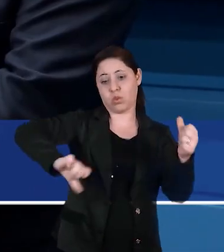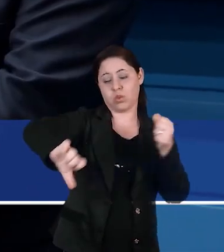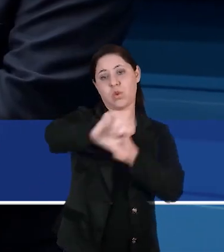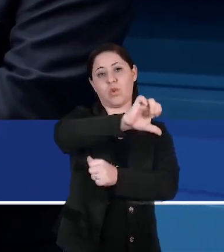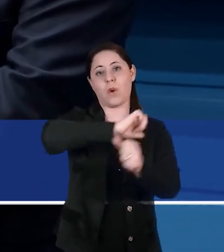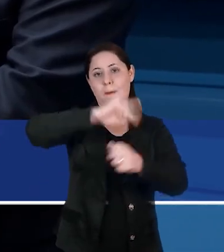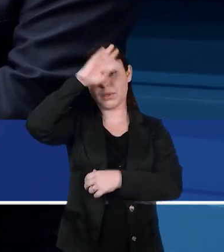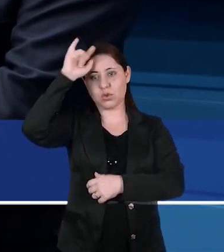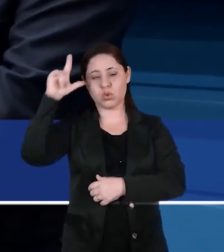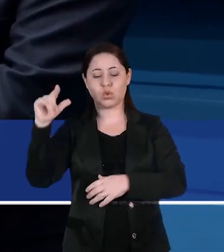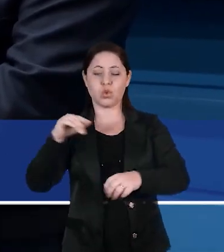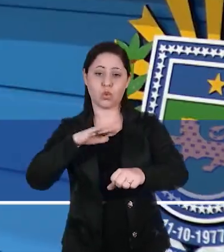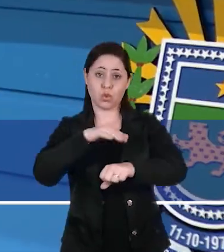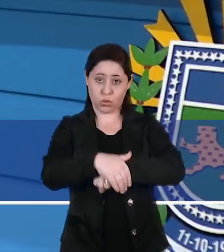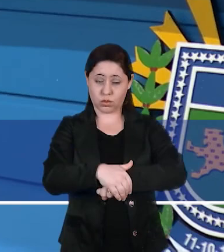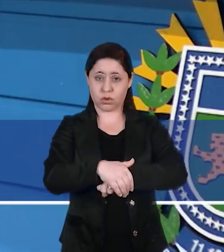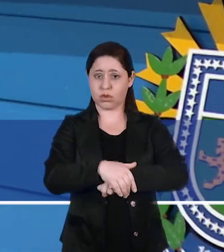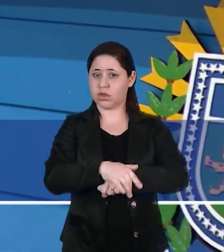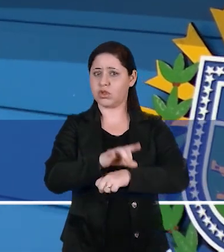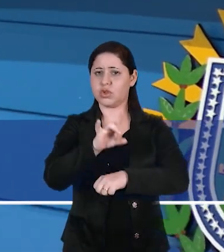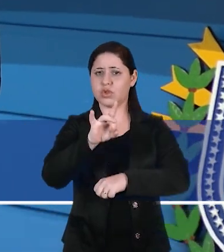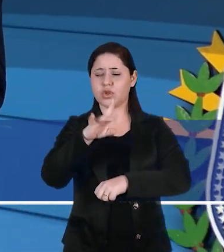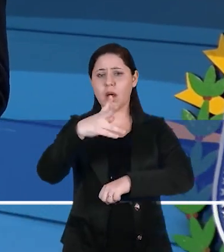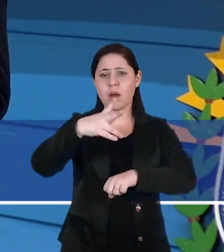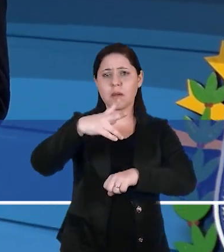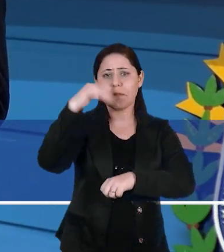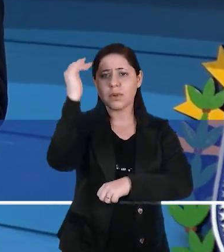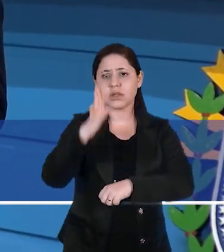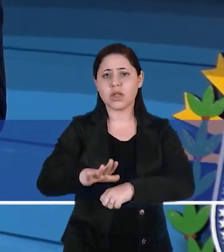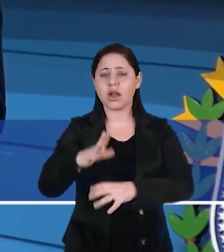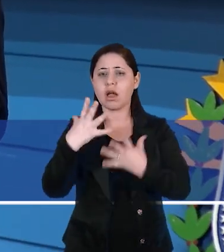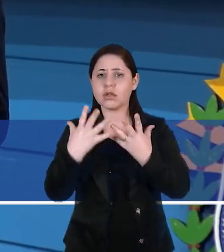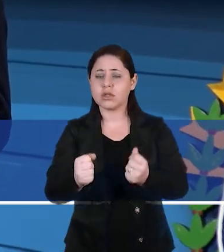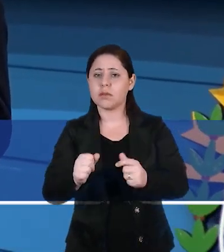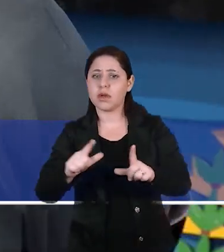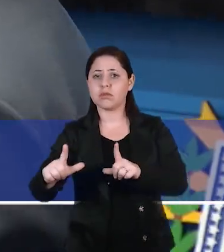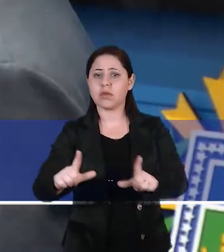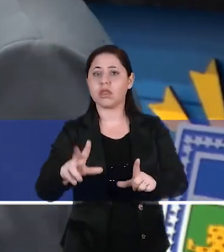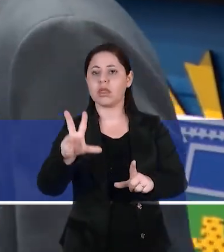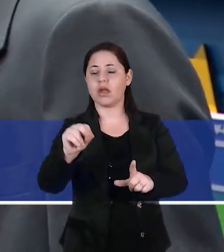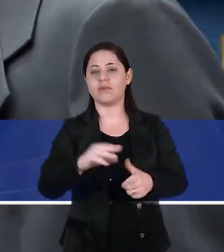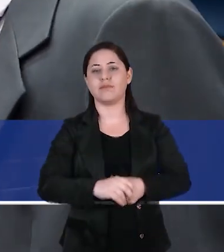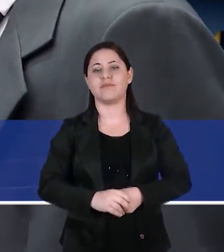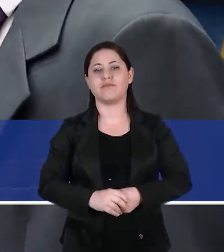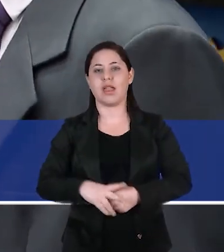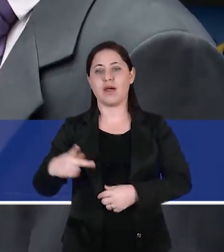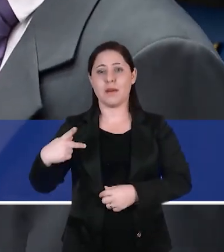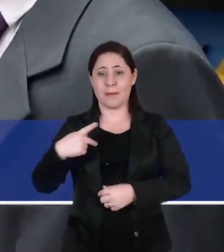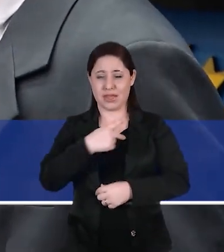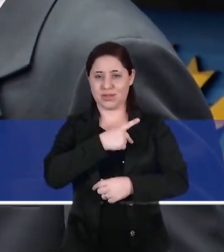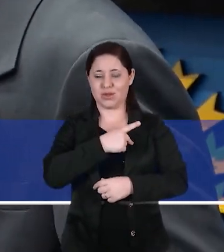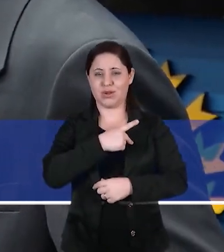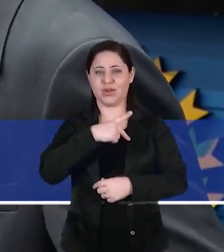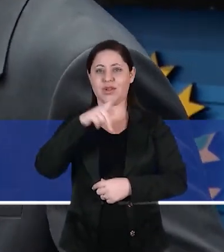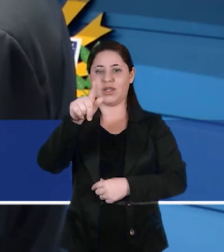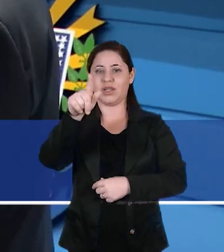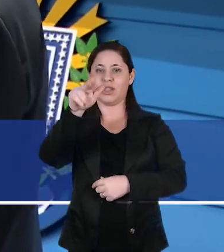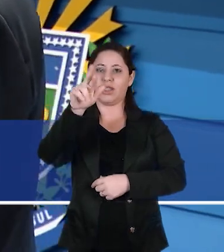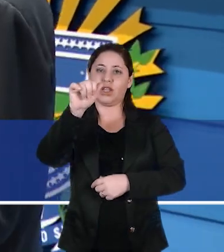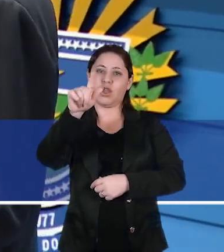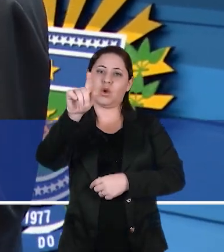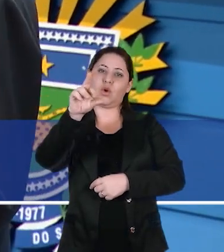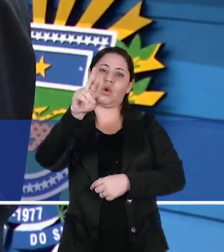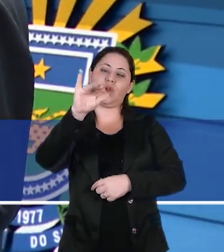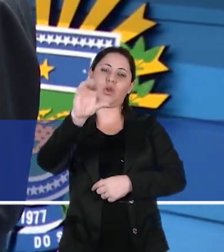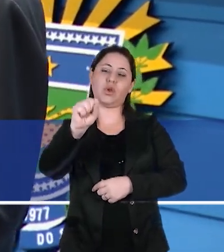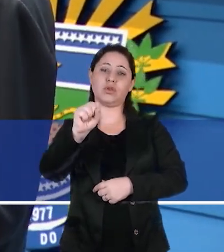tornaram sul-mato-grossenses nessa noite. E não foram apenas brasileiros que receberam a honraria. O missionário indonésio Gregório Vuvur